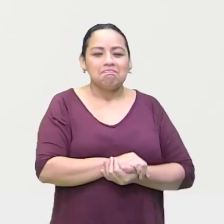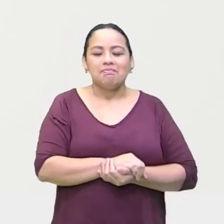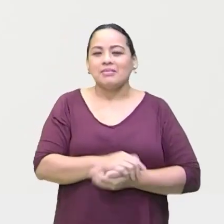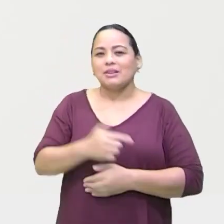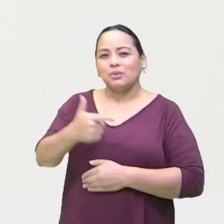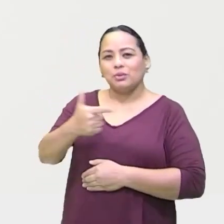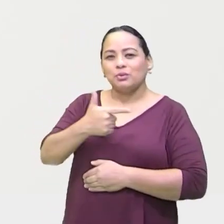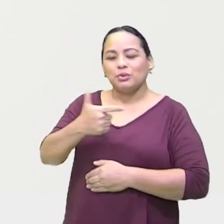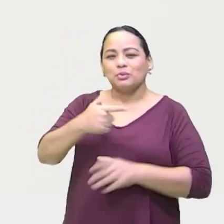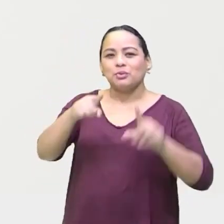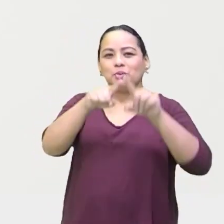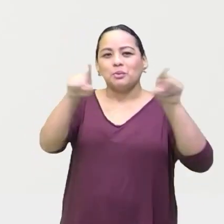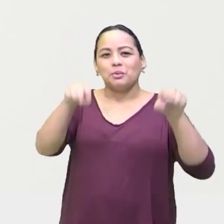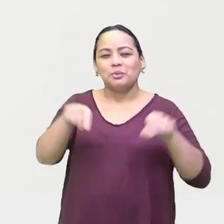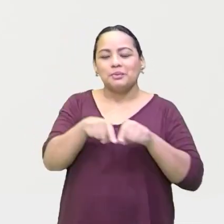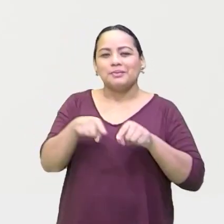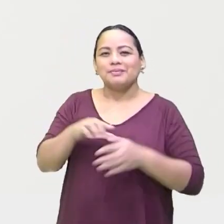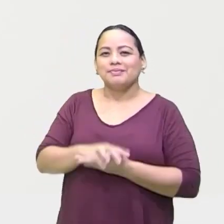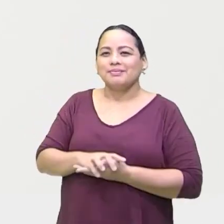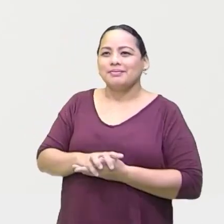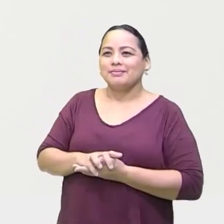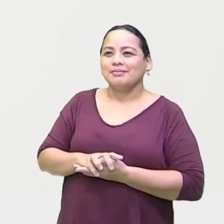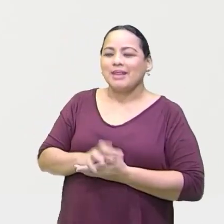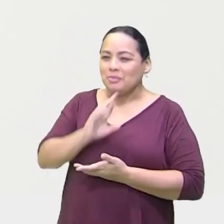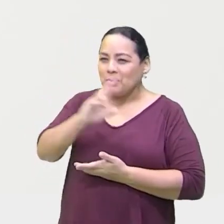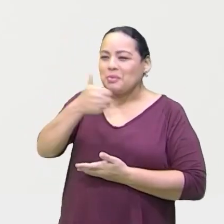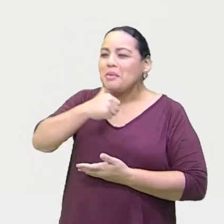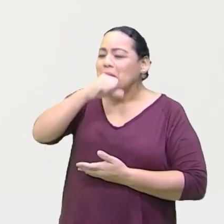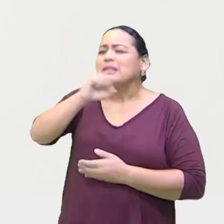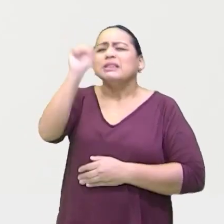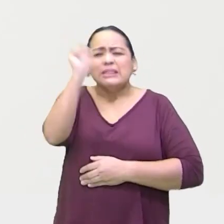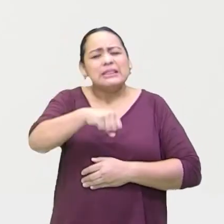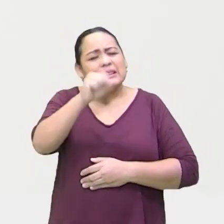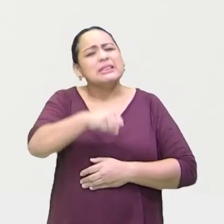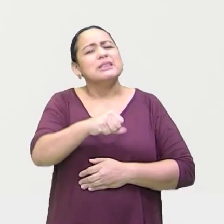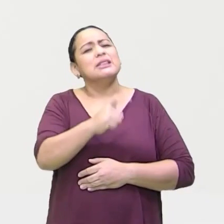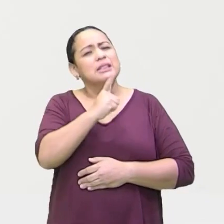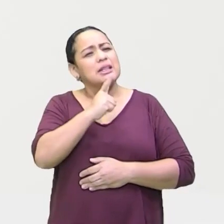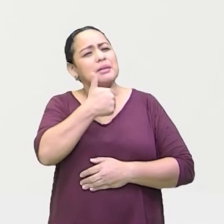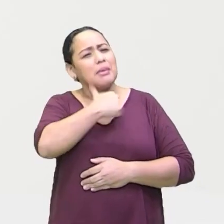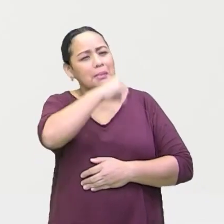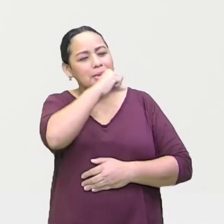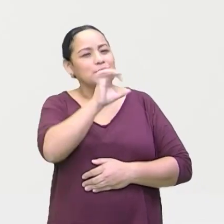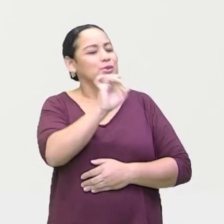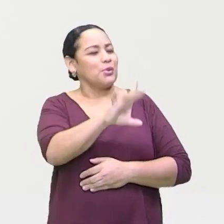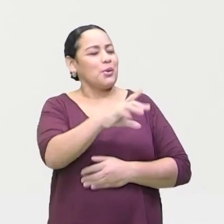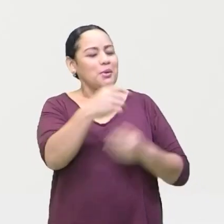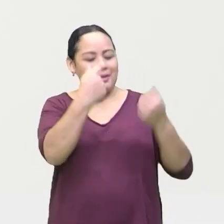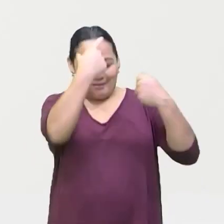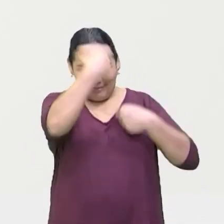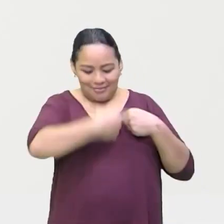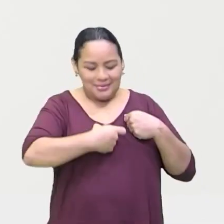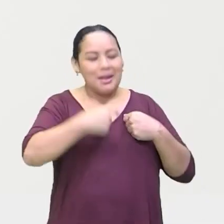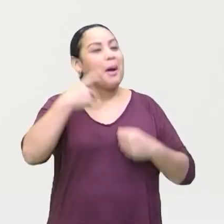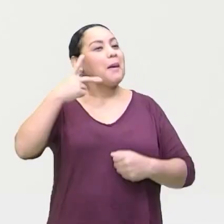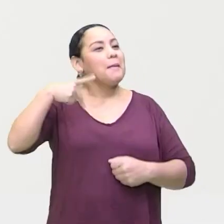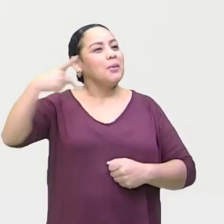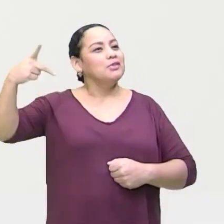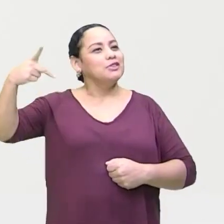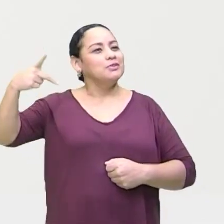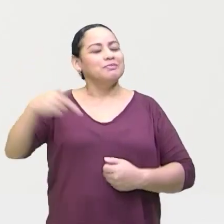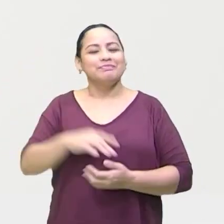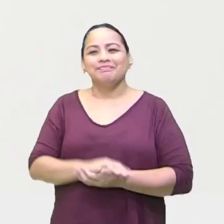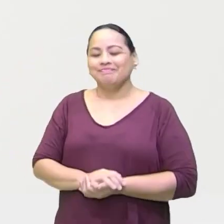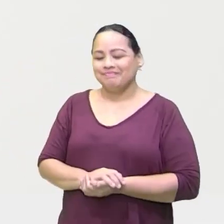Segundo quadrinhos. Tem sim, mãe. Basta ser político. Olha só, essa